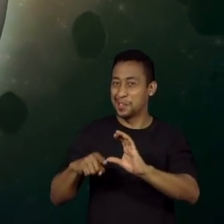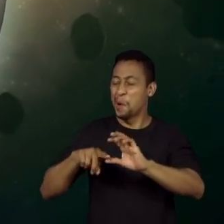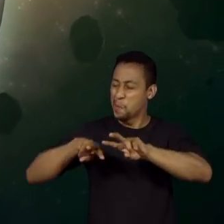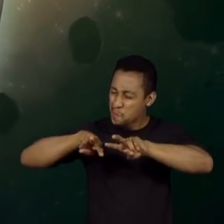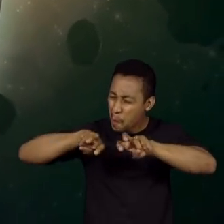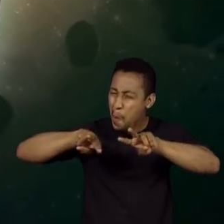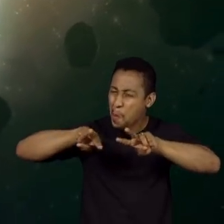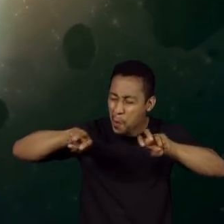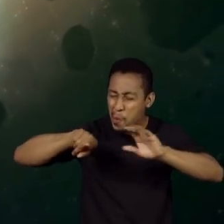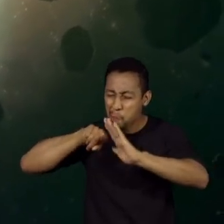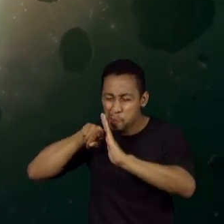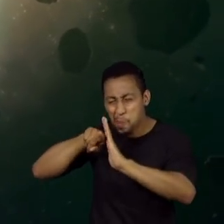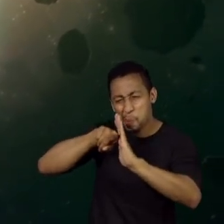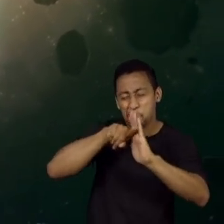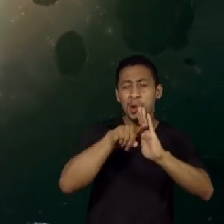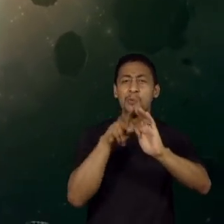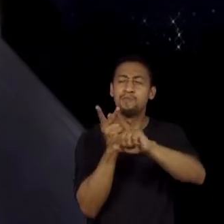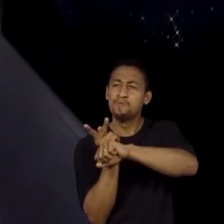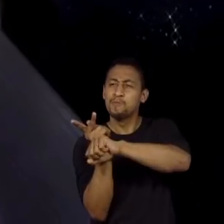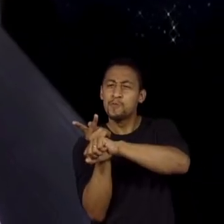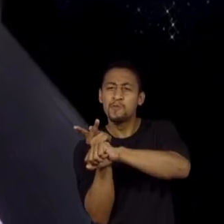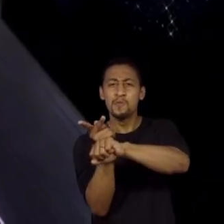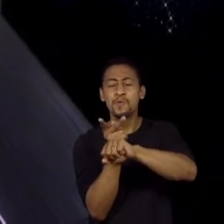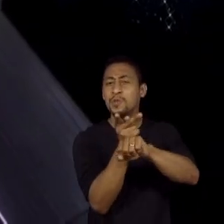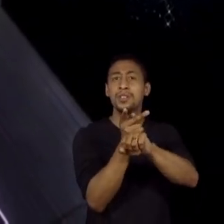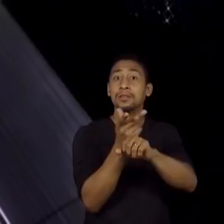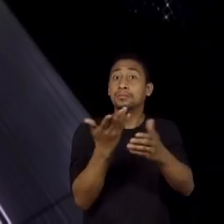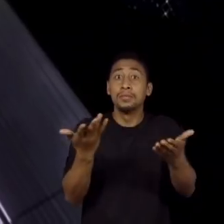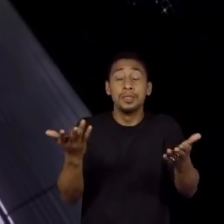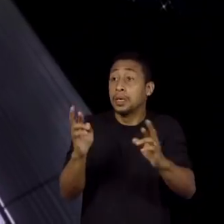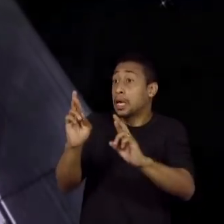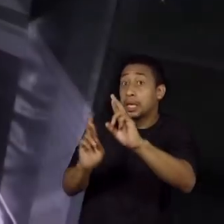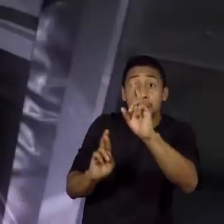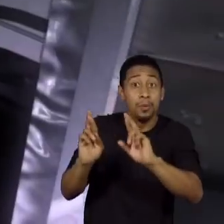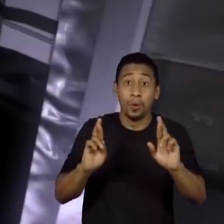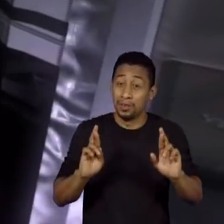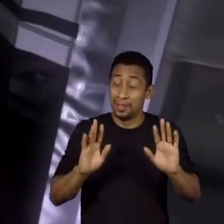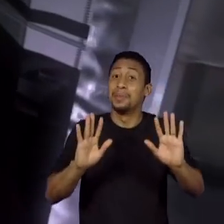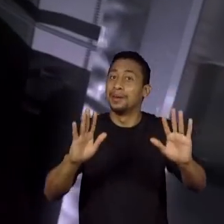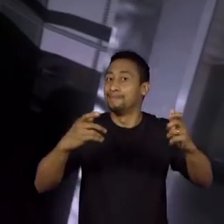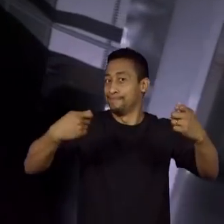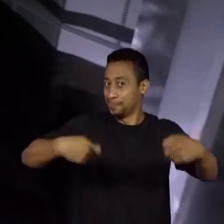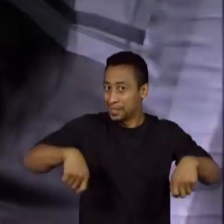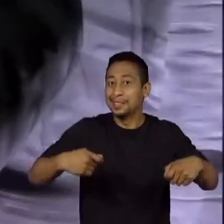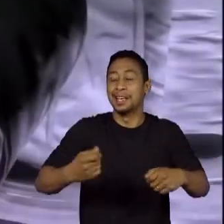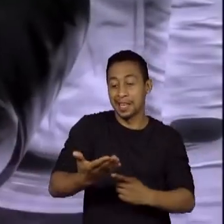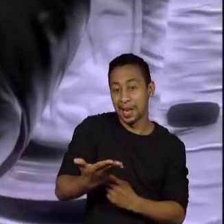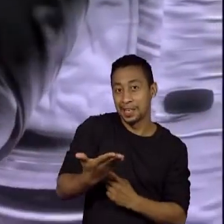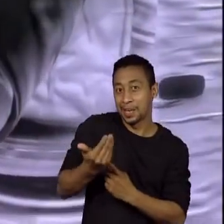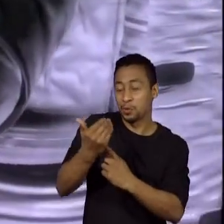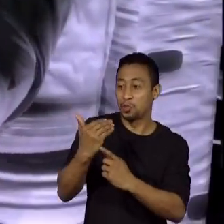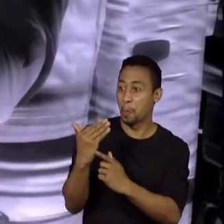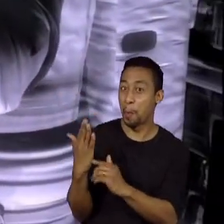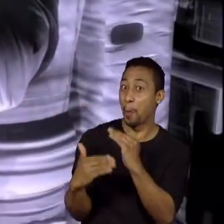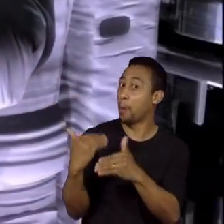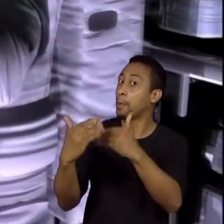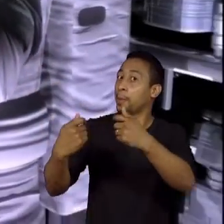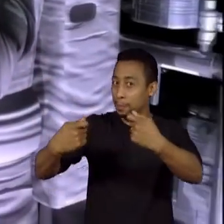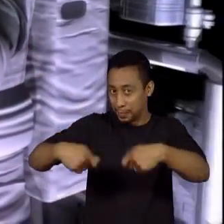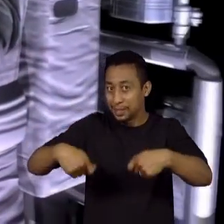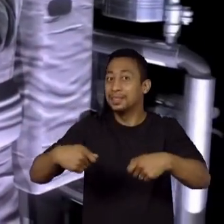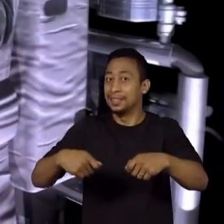busca de respostas depende cada vez mais do aparato tecnológico. Também foi preciso trilhar um